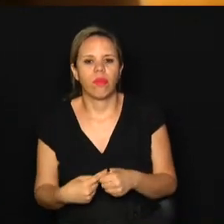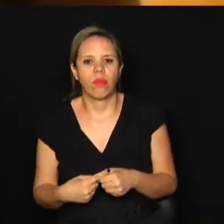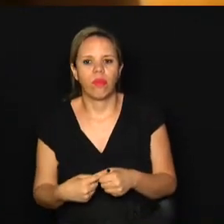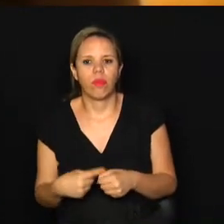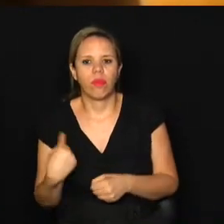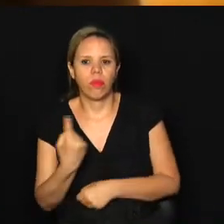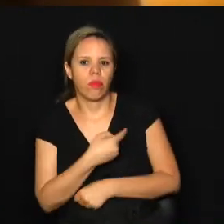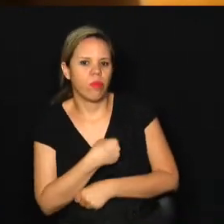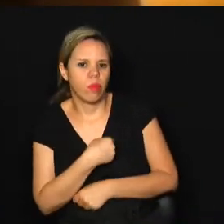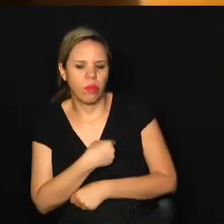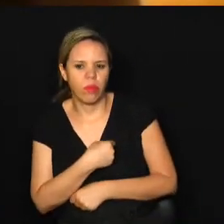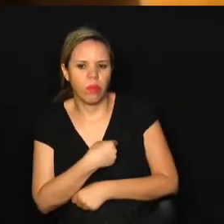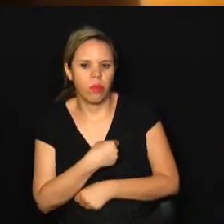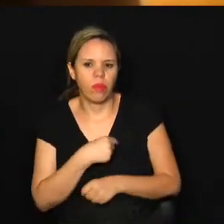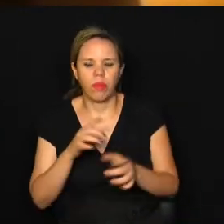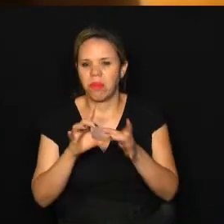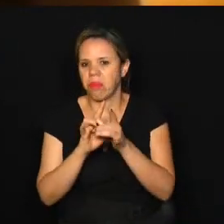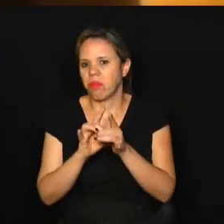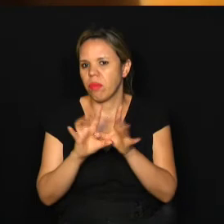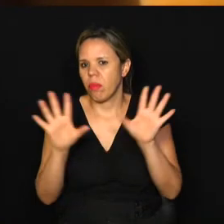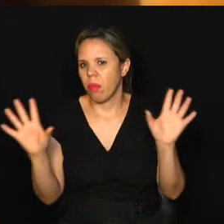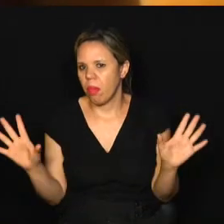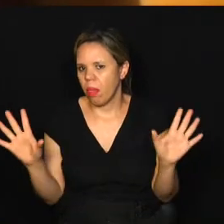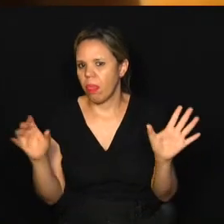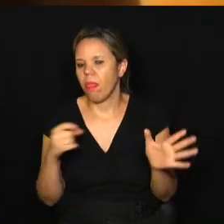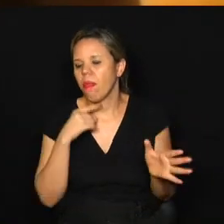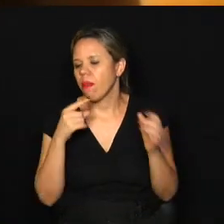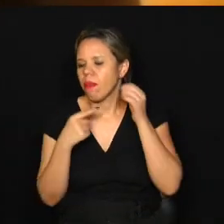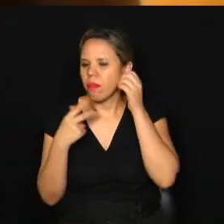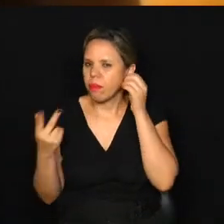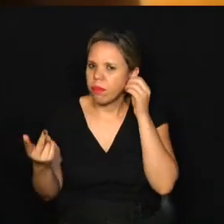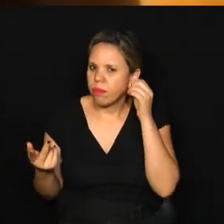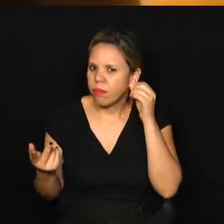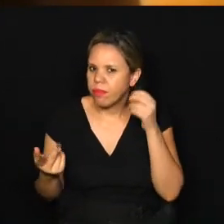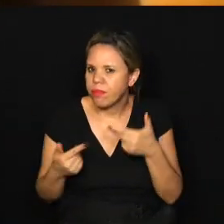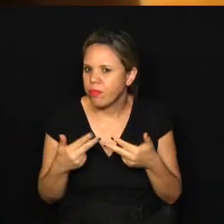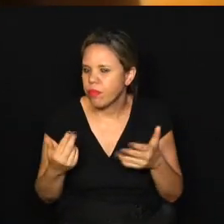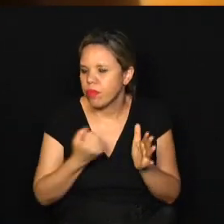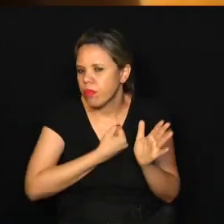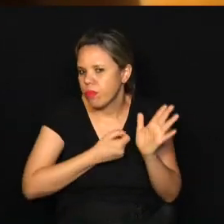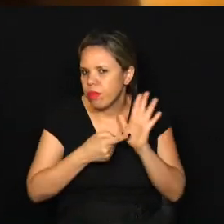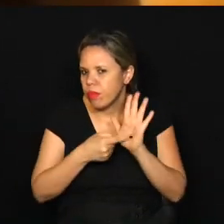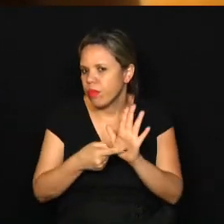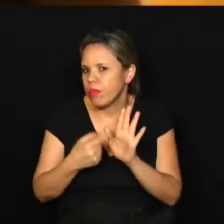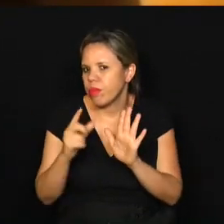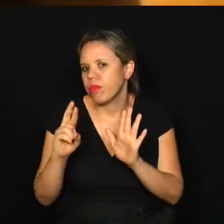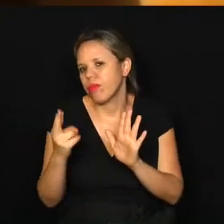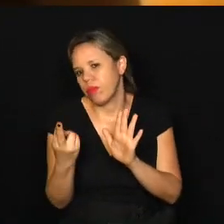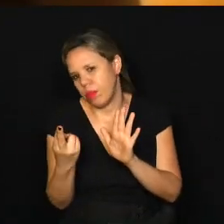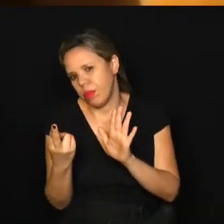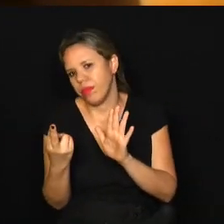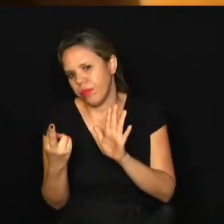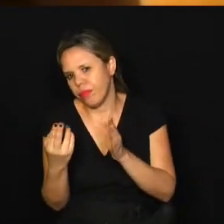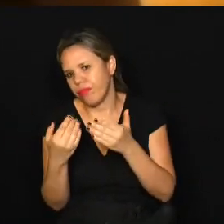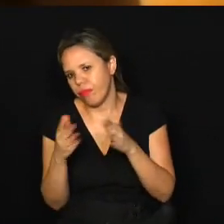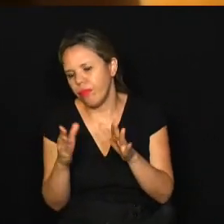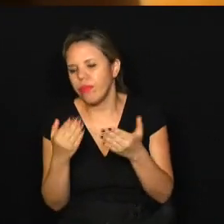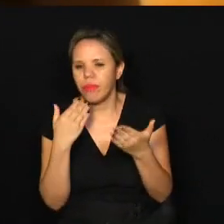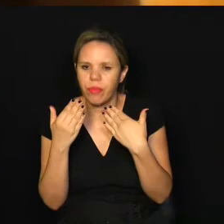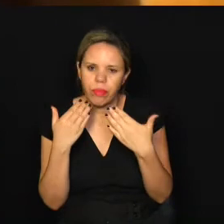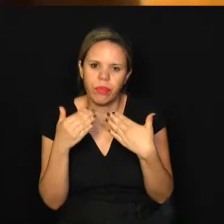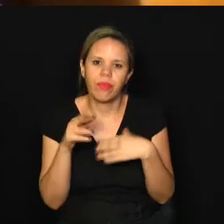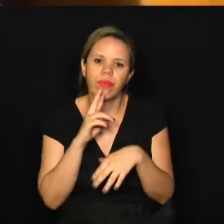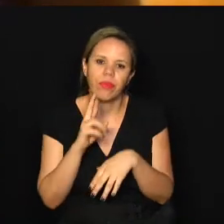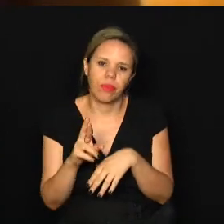gente fica à disposição, se tiver mais alguma dúvida em relação aos números aqui apresentados, outros resultados, a gente está aberto para responder